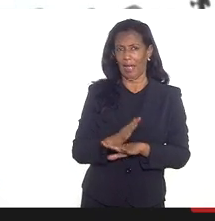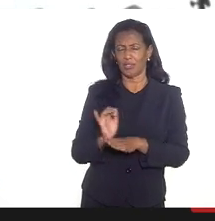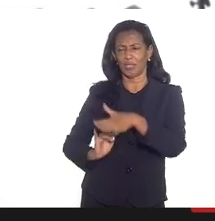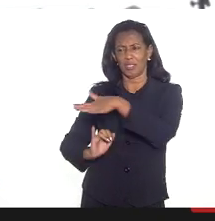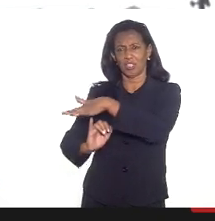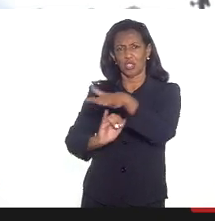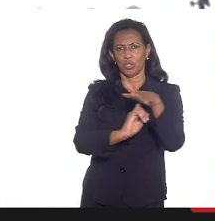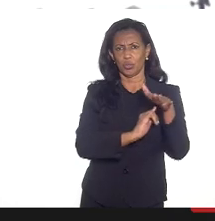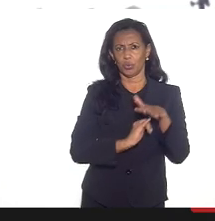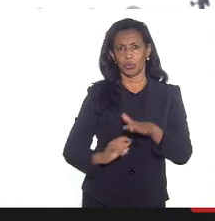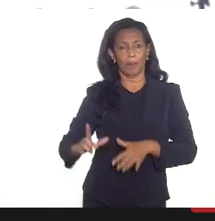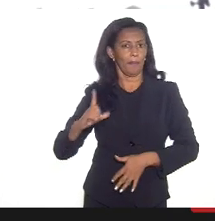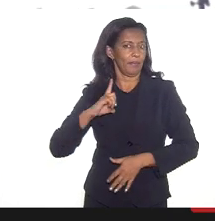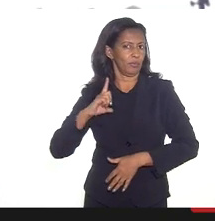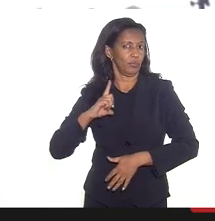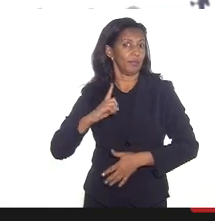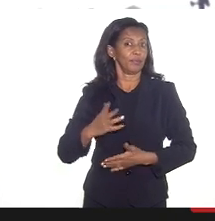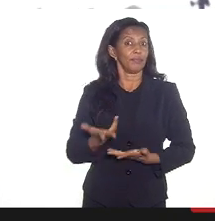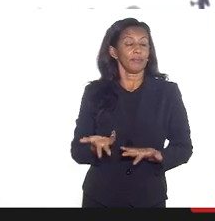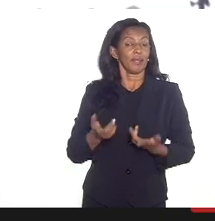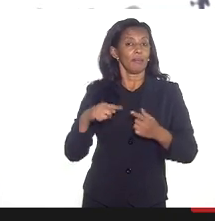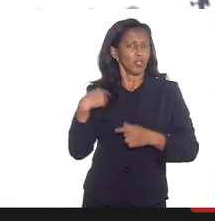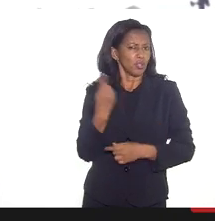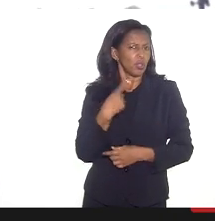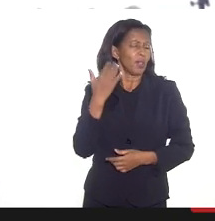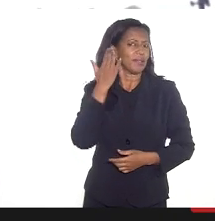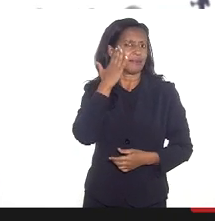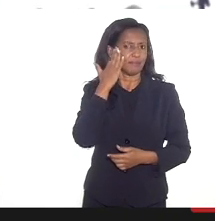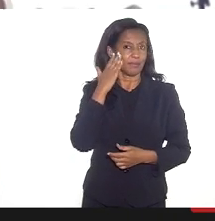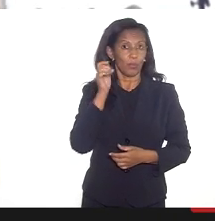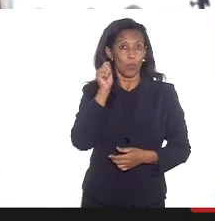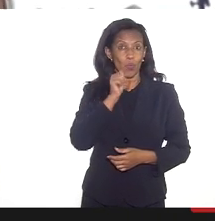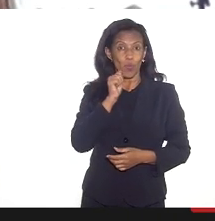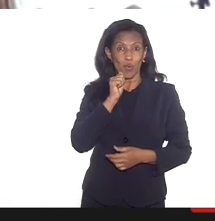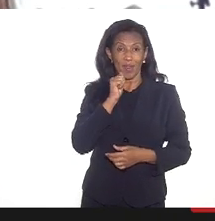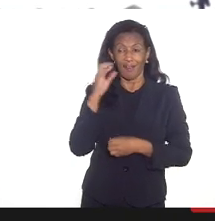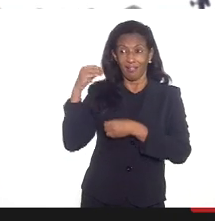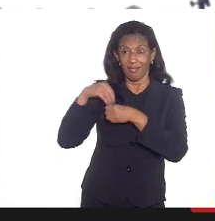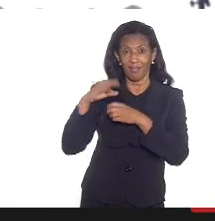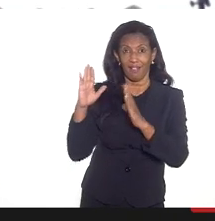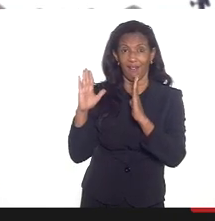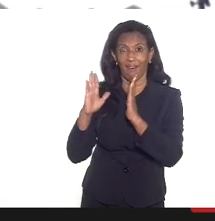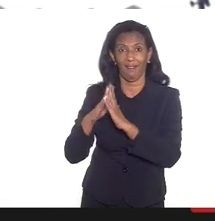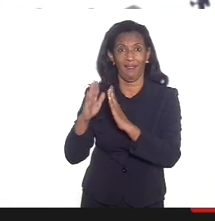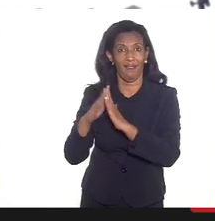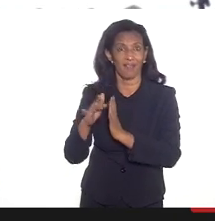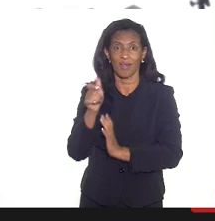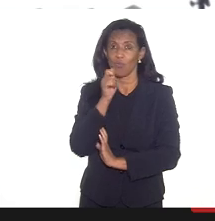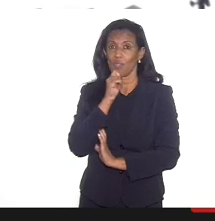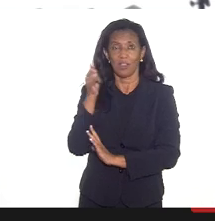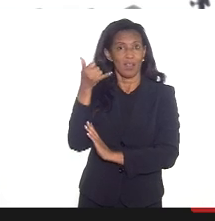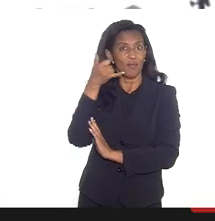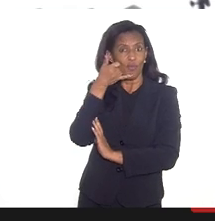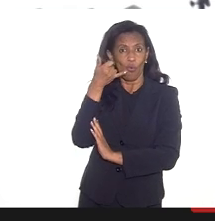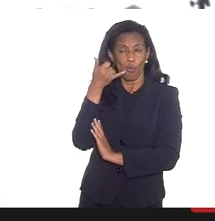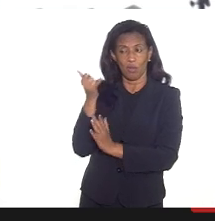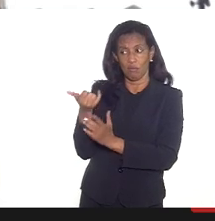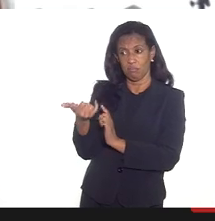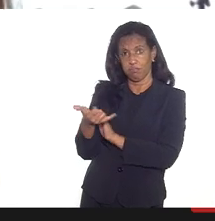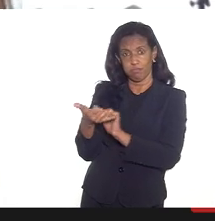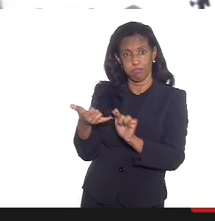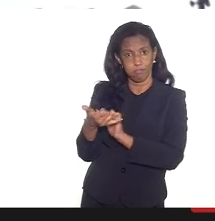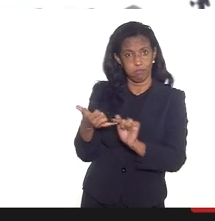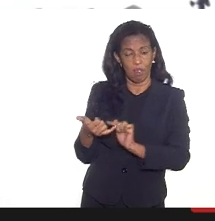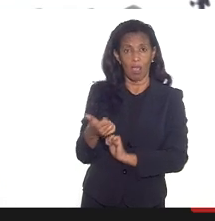instituições privadas. Mas nós sabemos que muitas dessas mulheres estão em casa, sem acesso a um telefone celular, sem